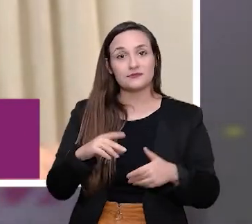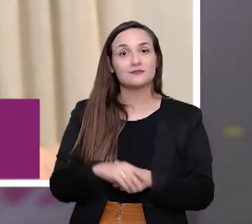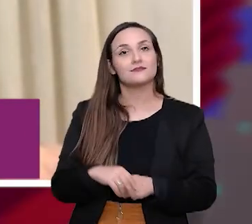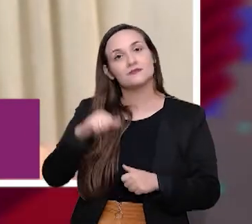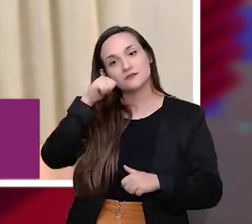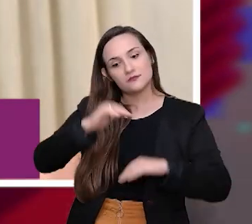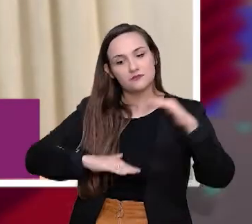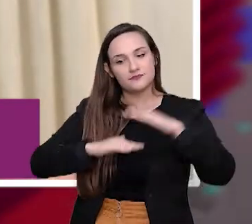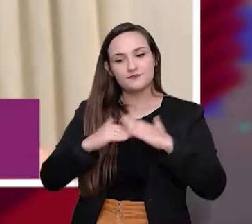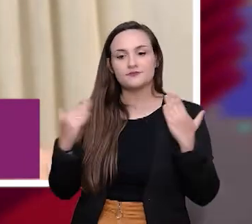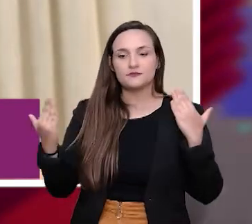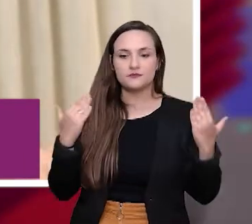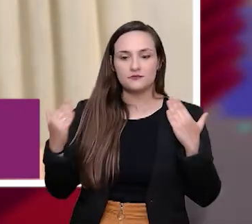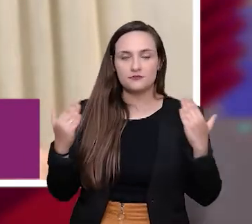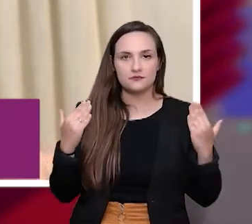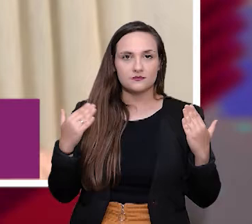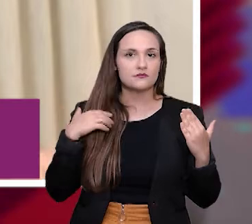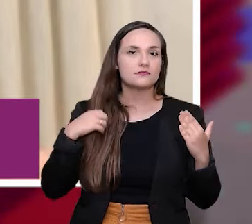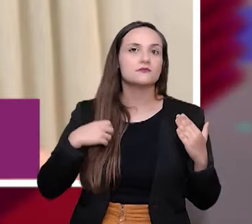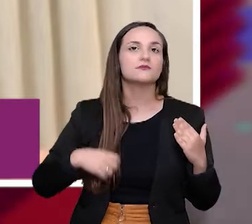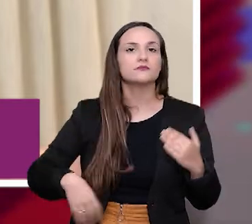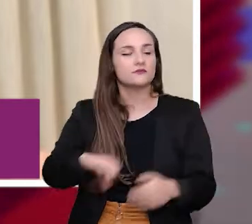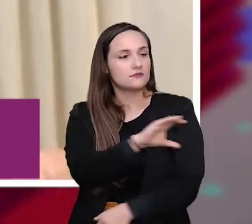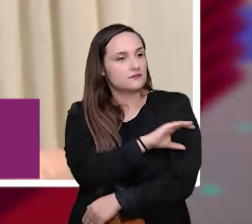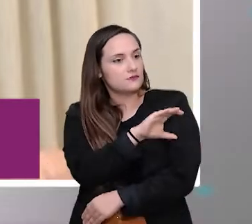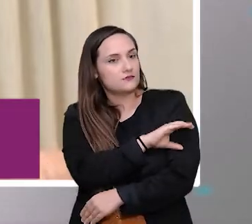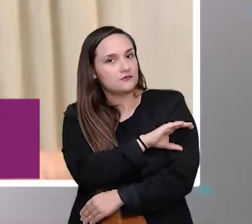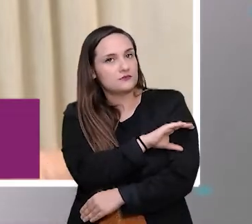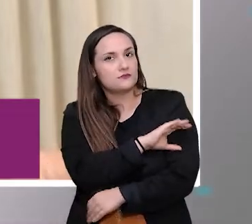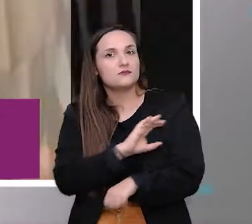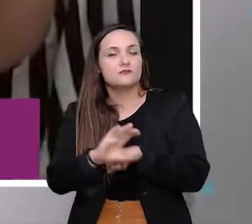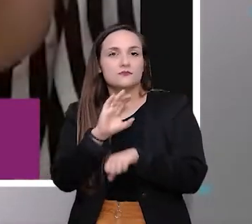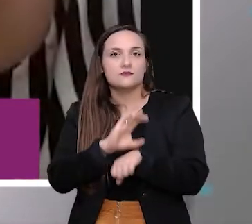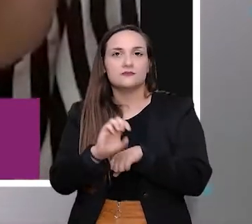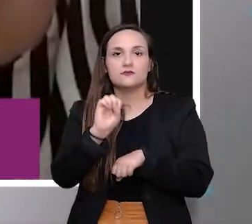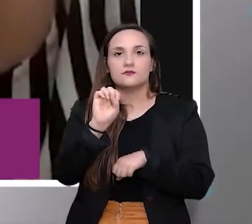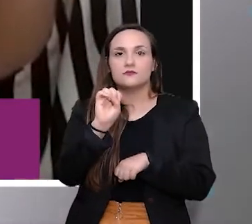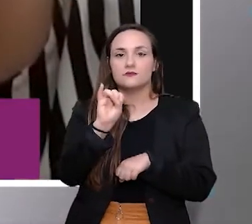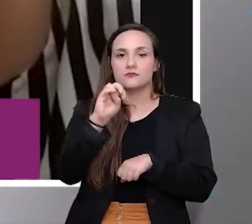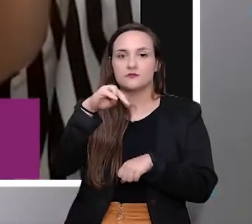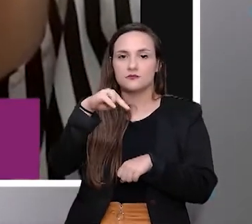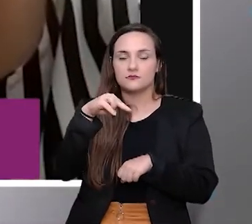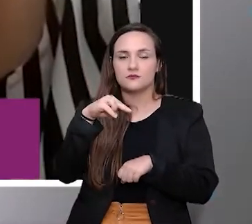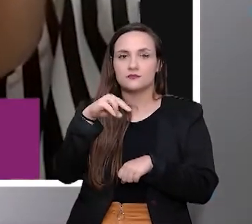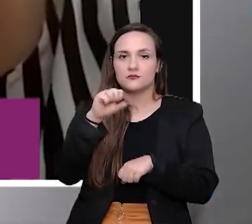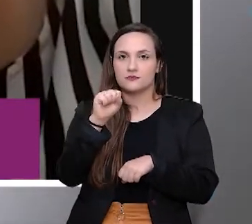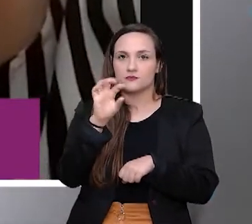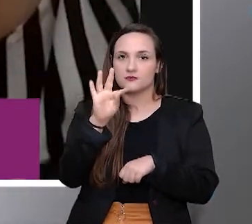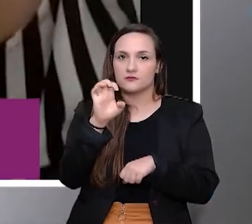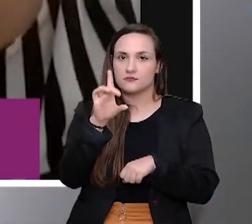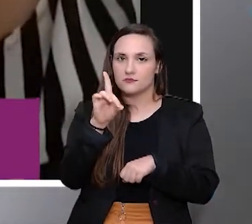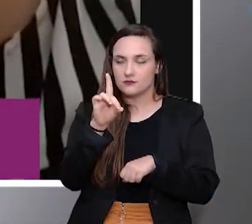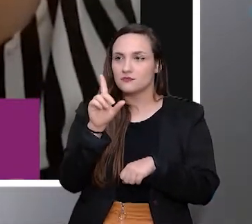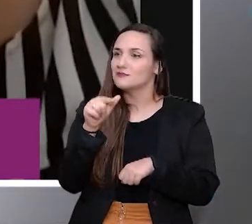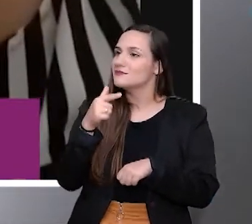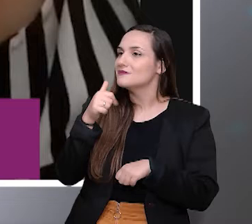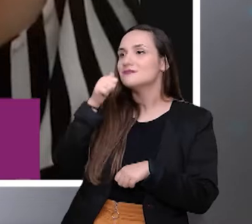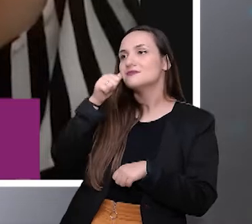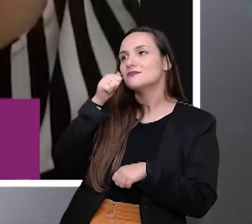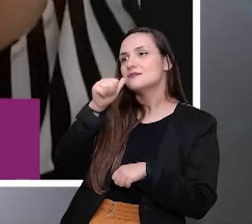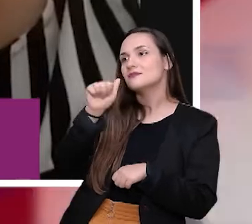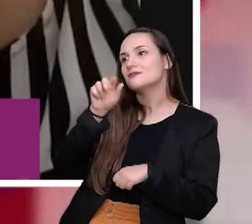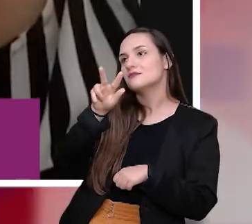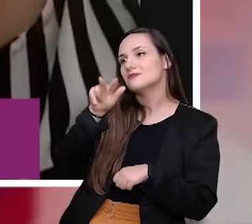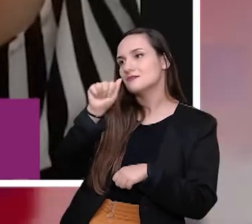a psicóloga, coordenadora do curso de psicologia da Faculdade Insted, Avani Cardoso Leal. Seja